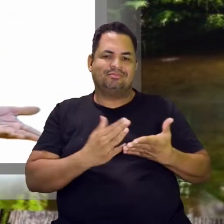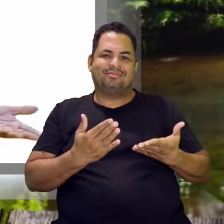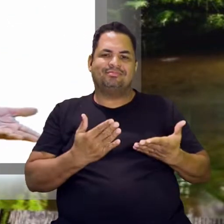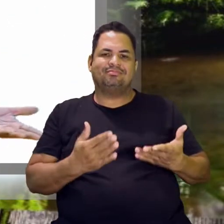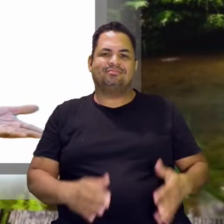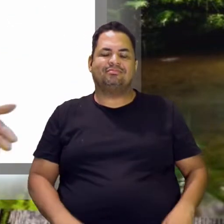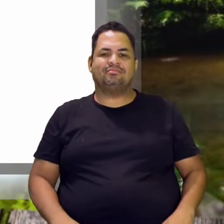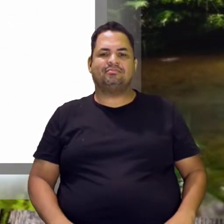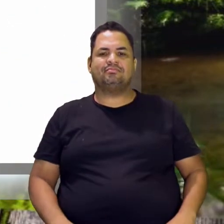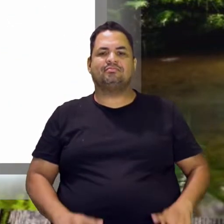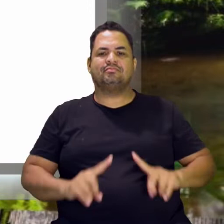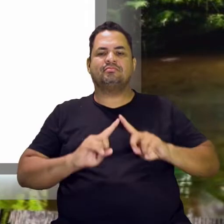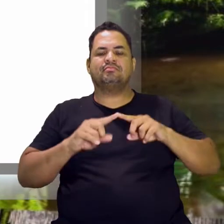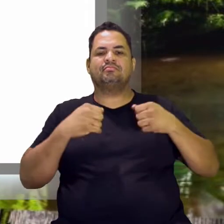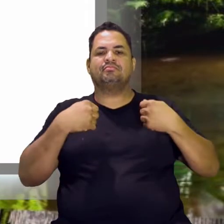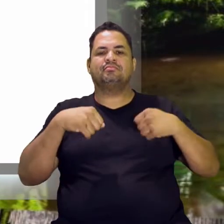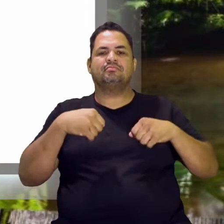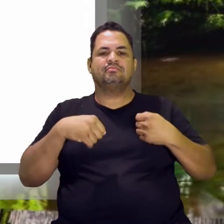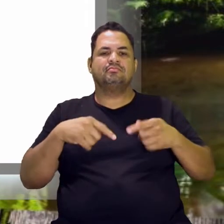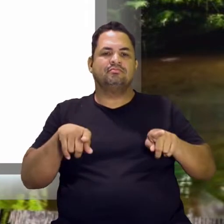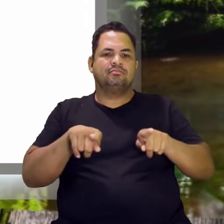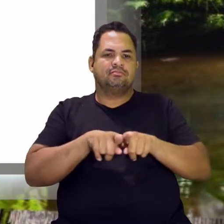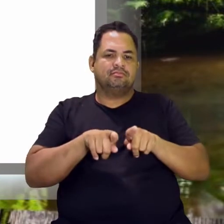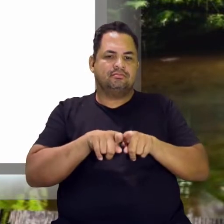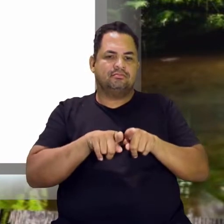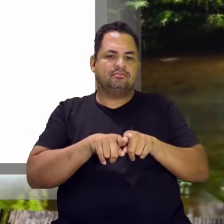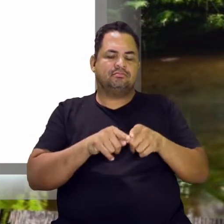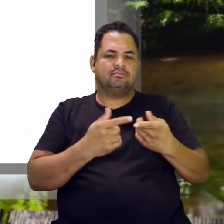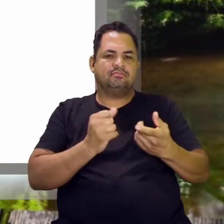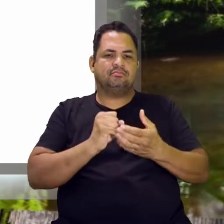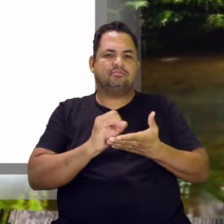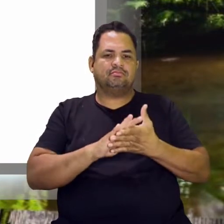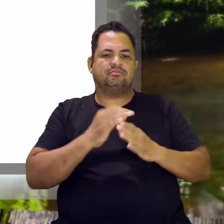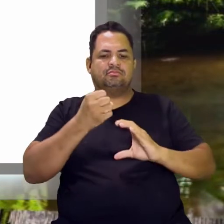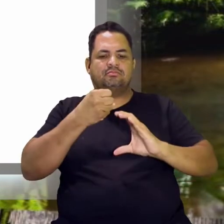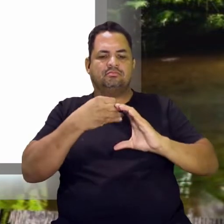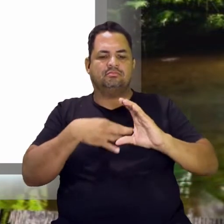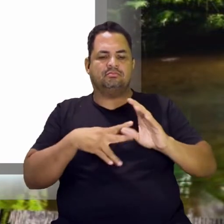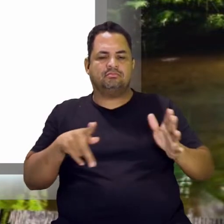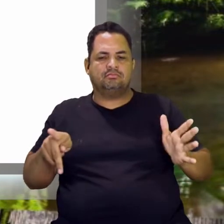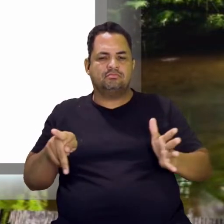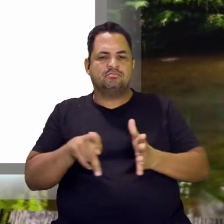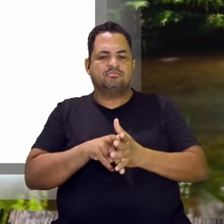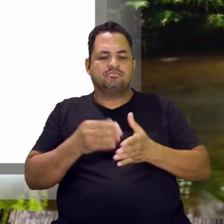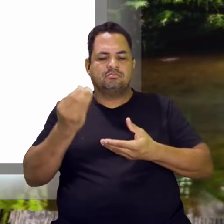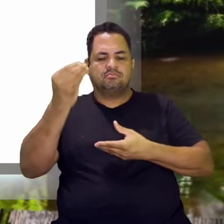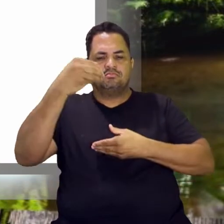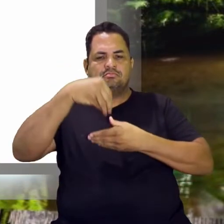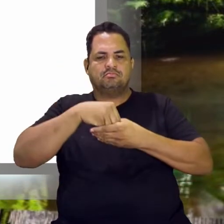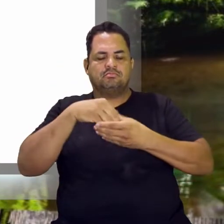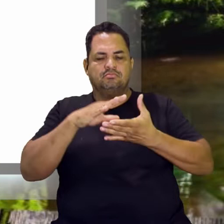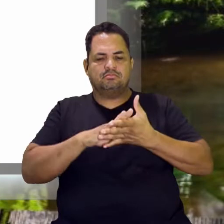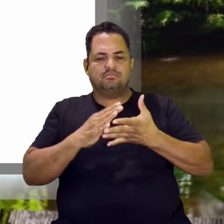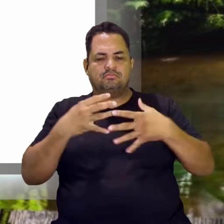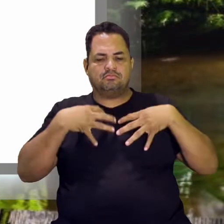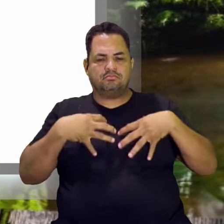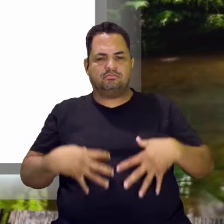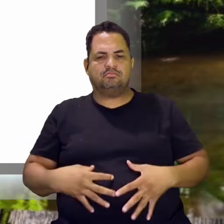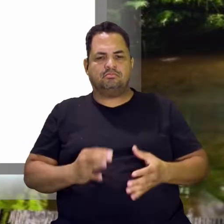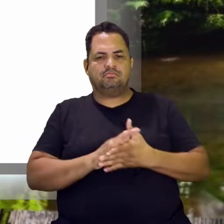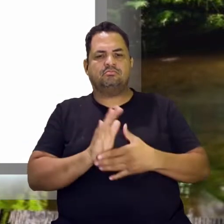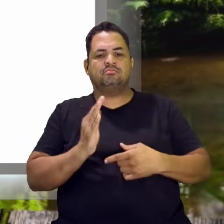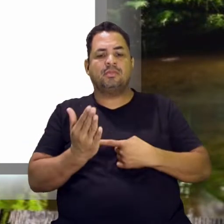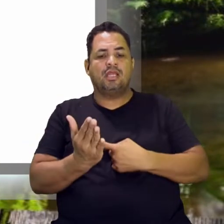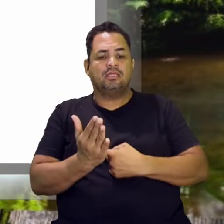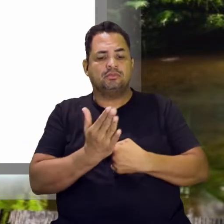questão. Mas você precisa, eles também vão ter funções específicas dentro do nosso organismo, vão ajudar as nossas células também